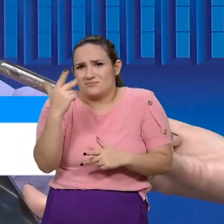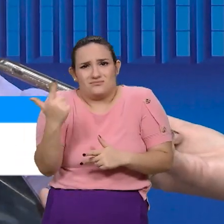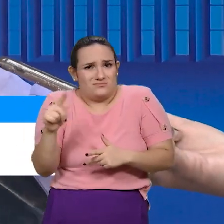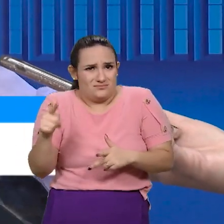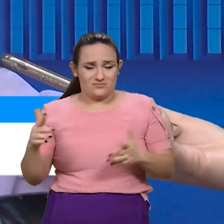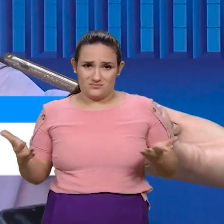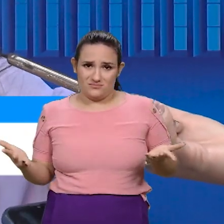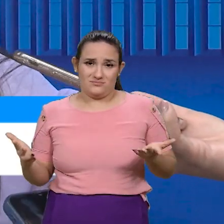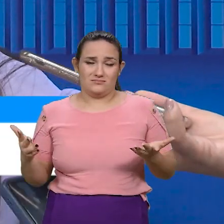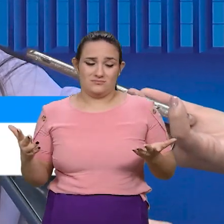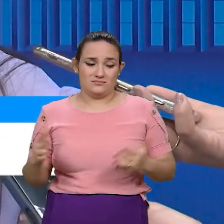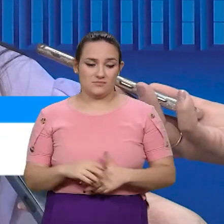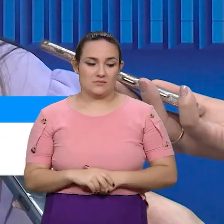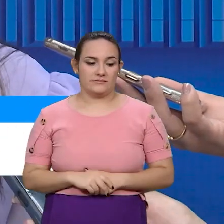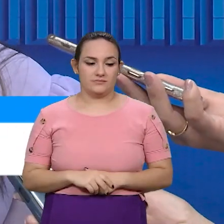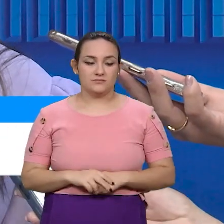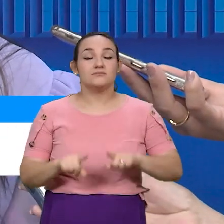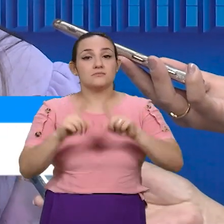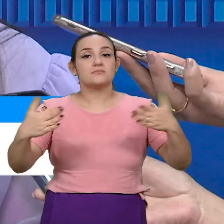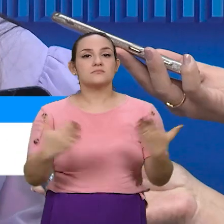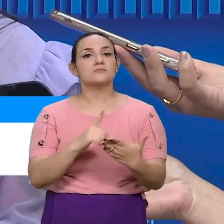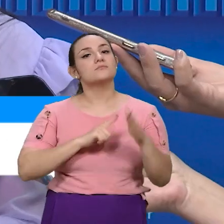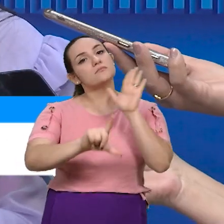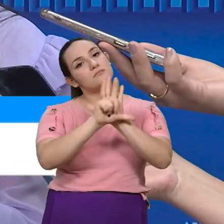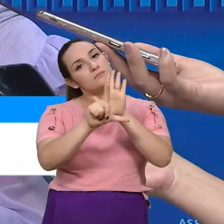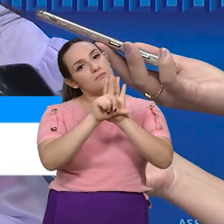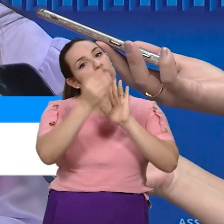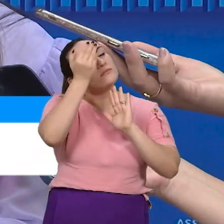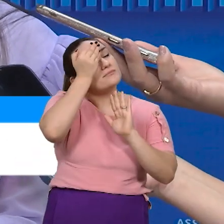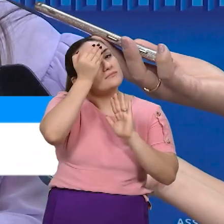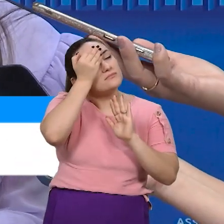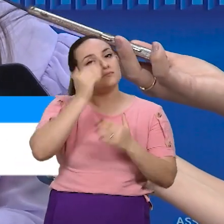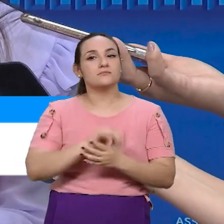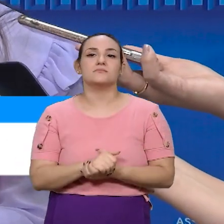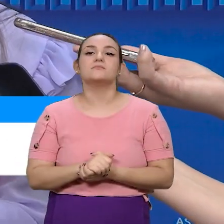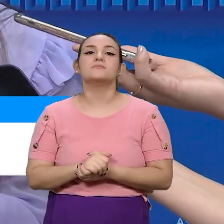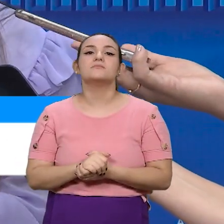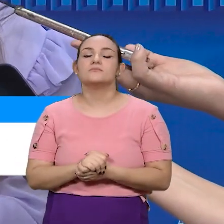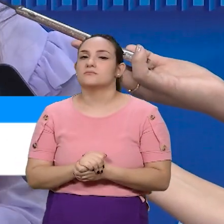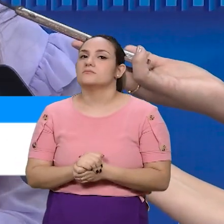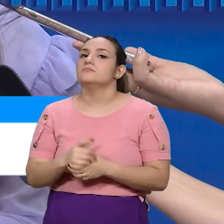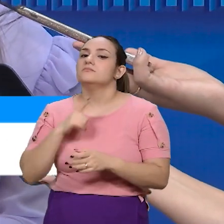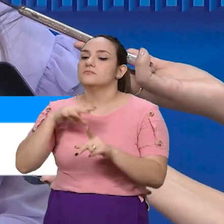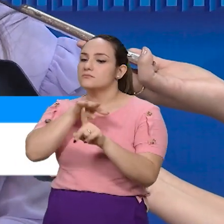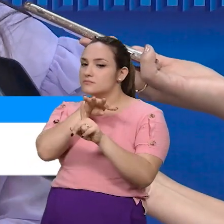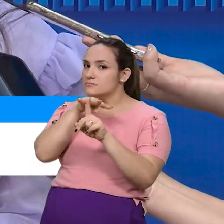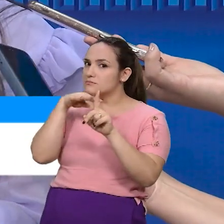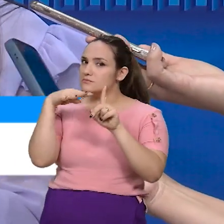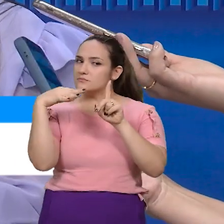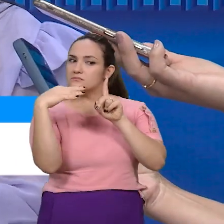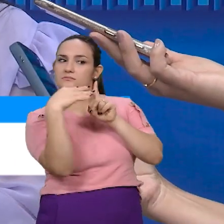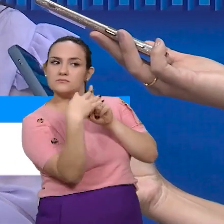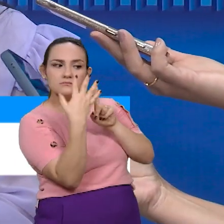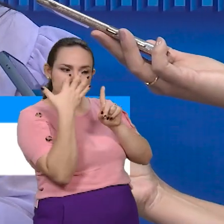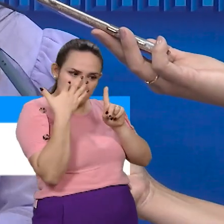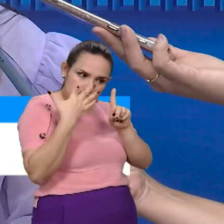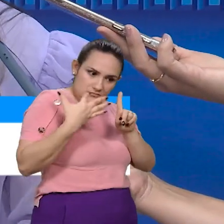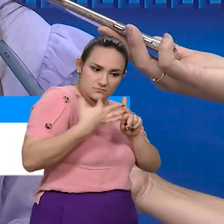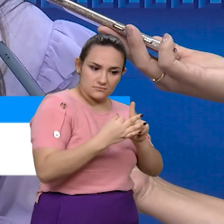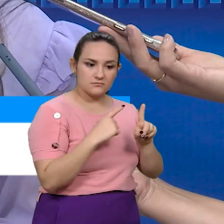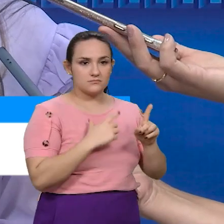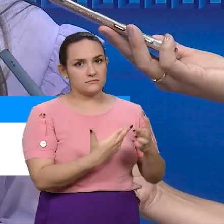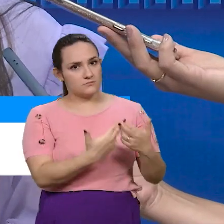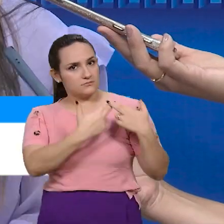Com a Lei Maria da Penha, então, começa a se ter um olhar com muita responsabilidade e, através